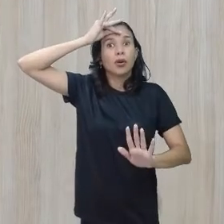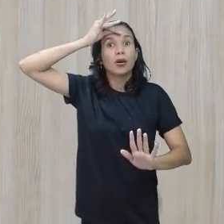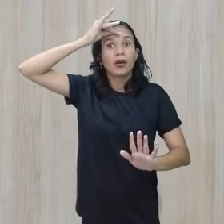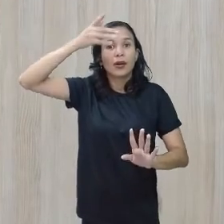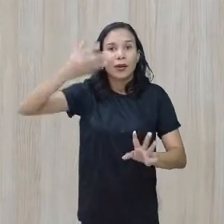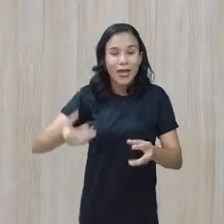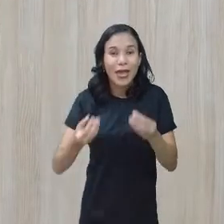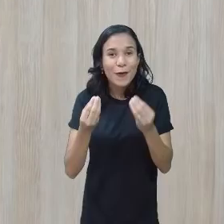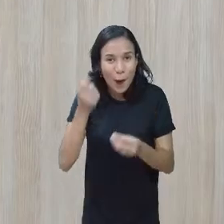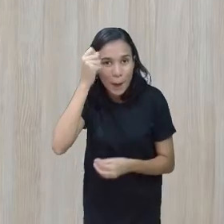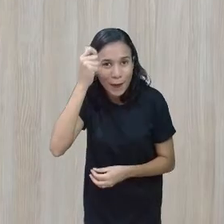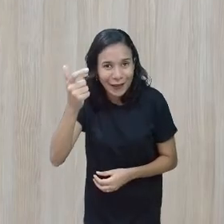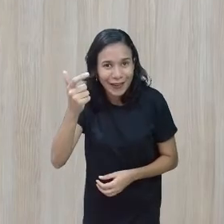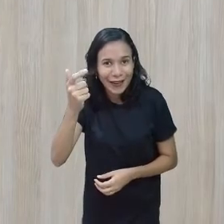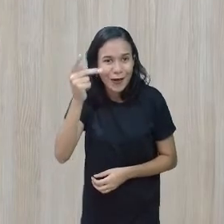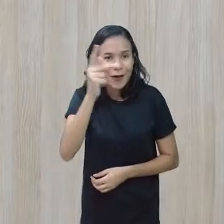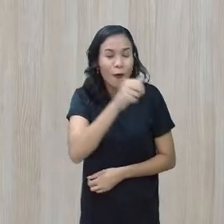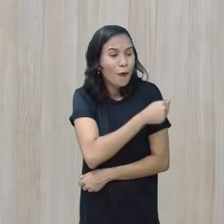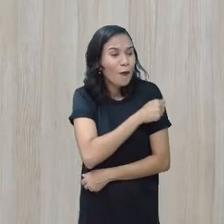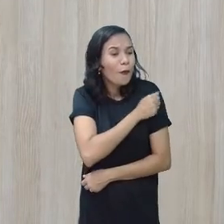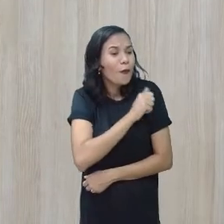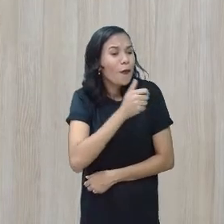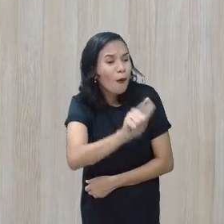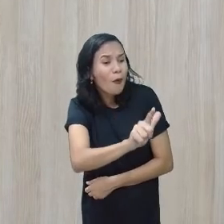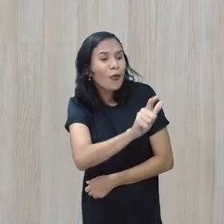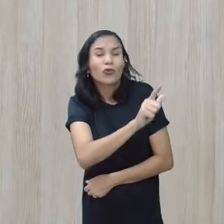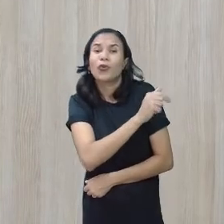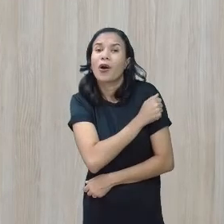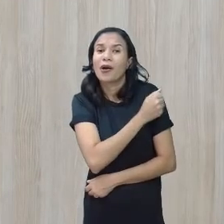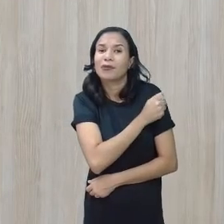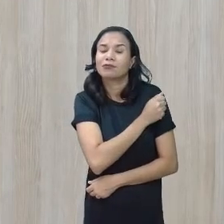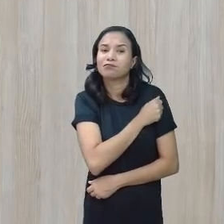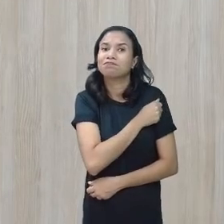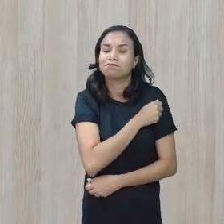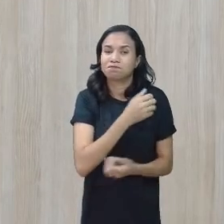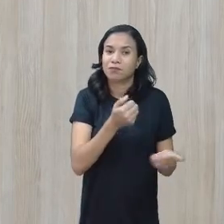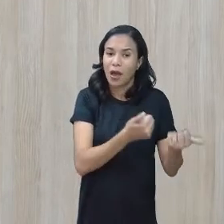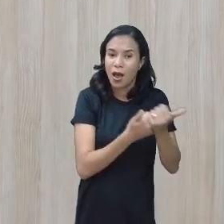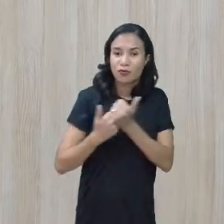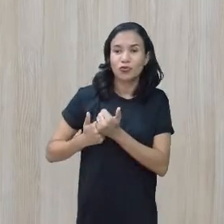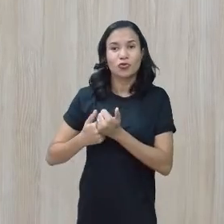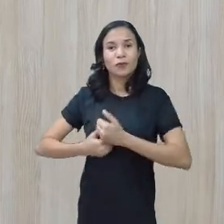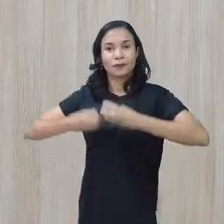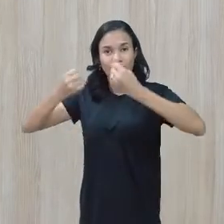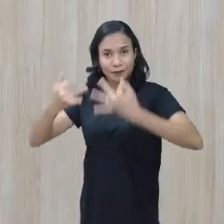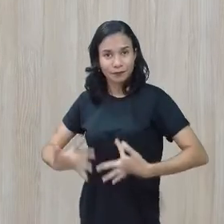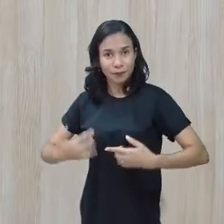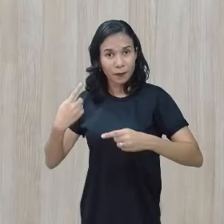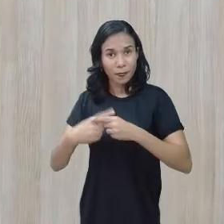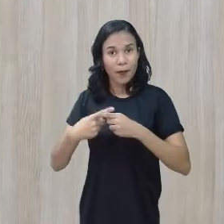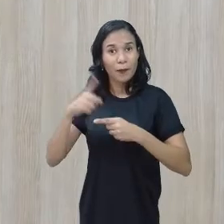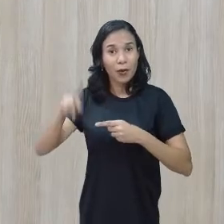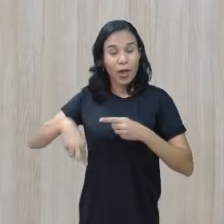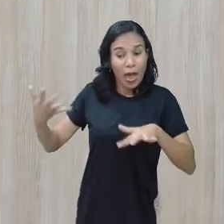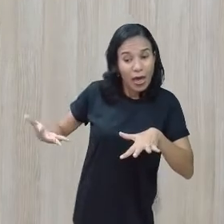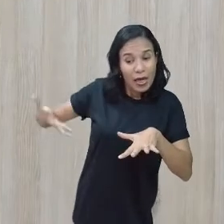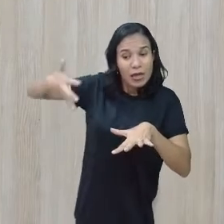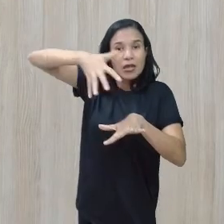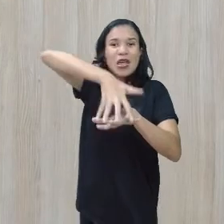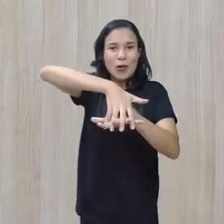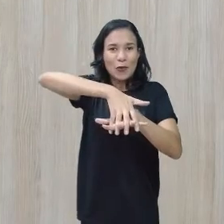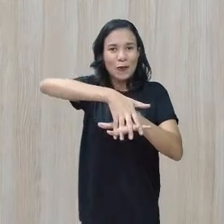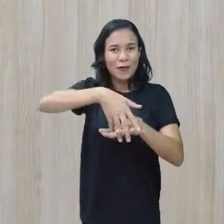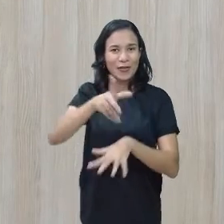de onde o professor menos esperou, que foi do estudante, porque o trabalho dele era incluindo, não era um